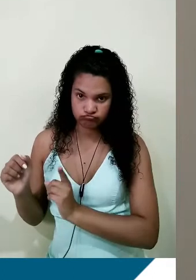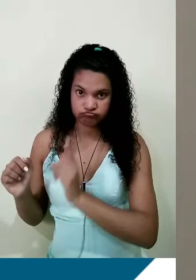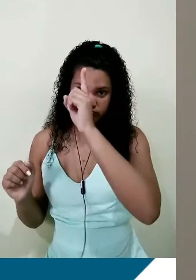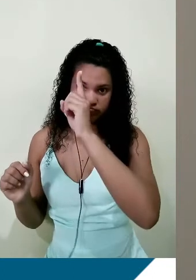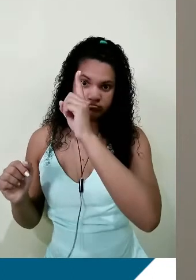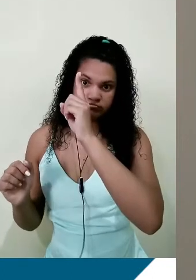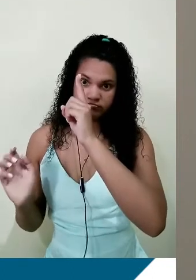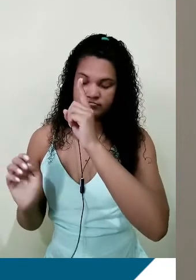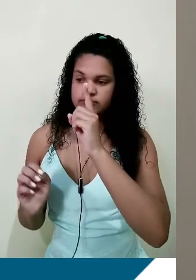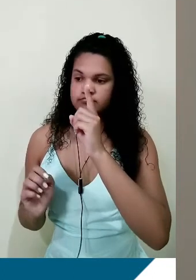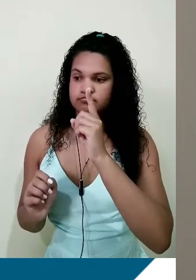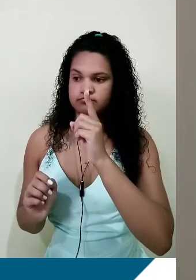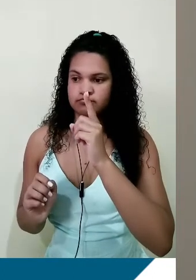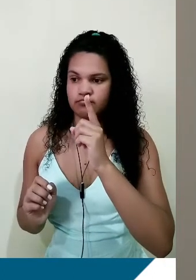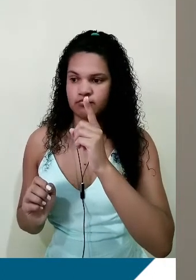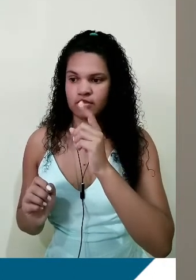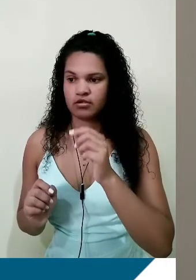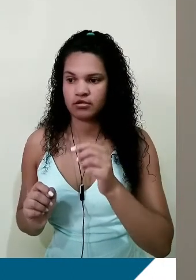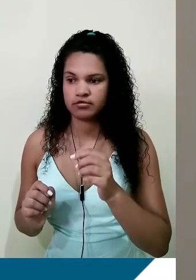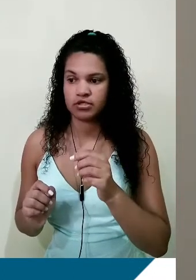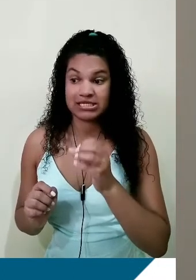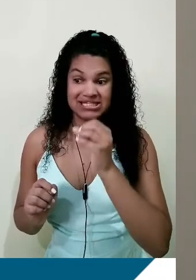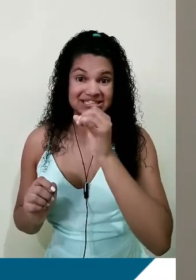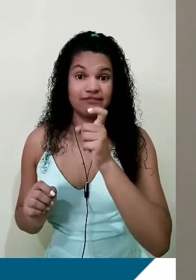enquanto o frio